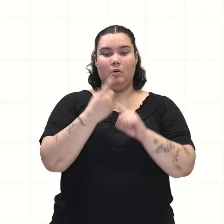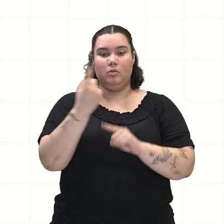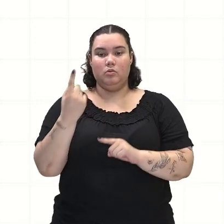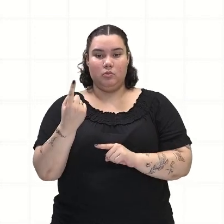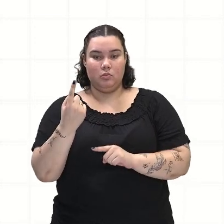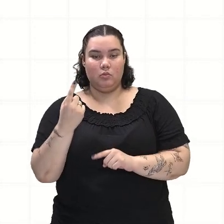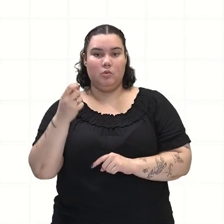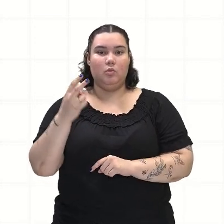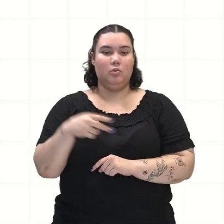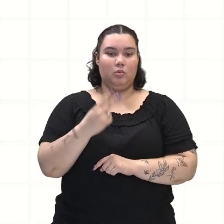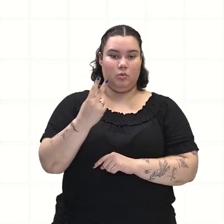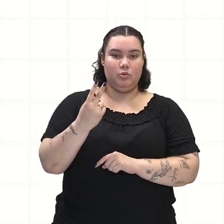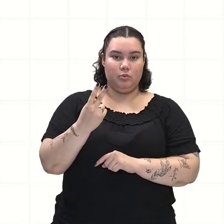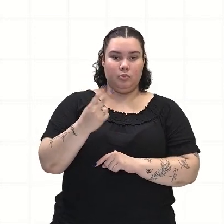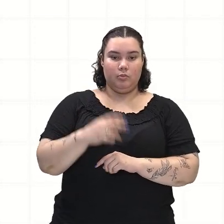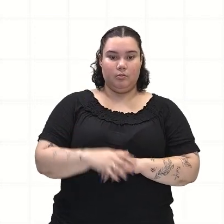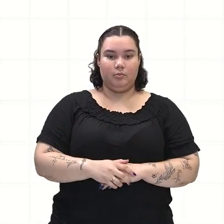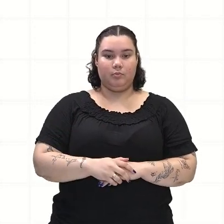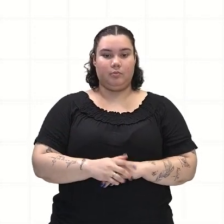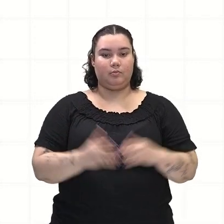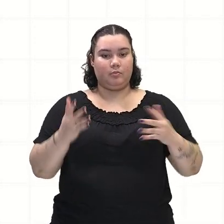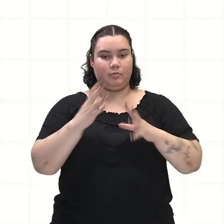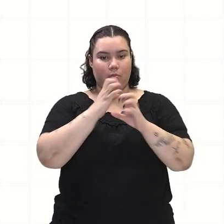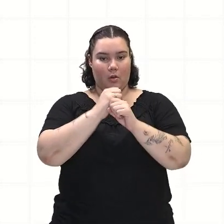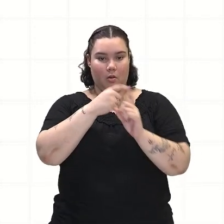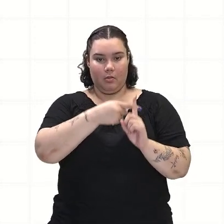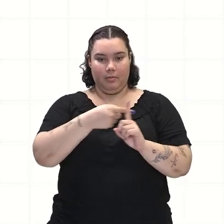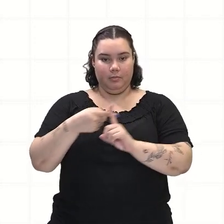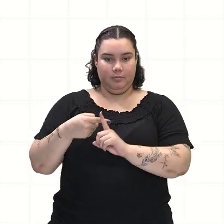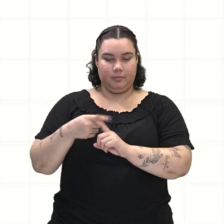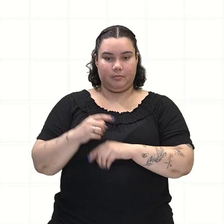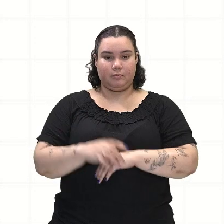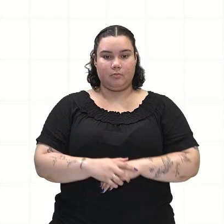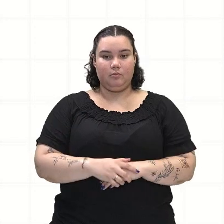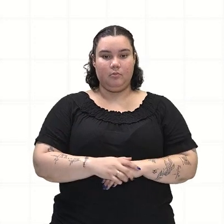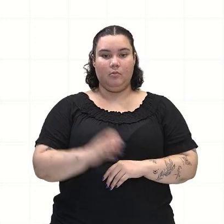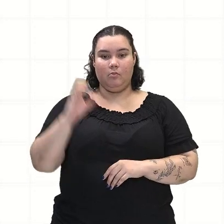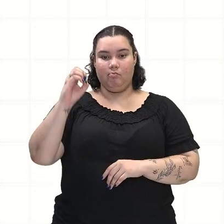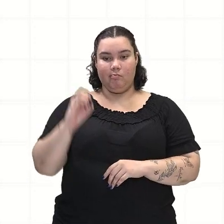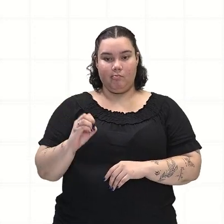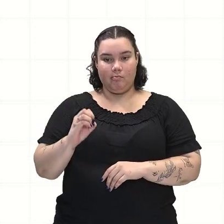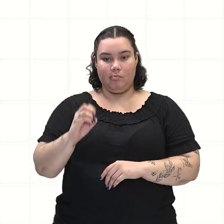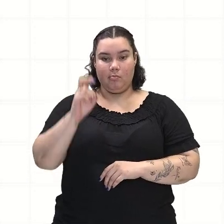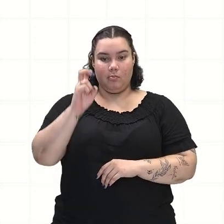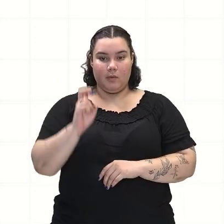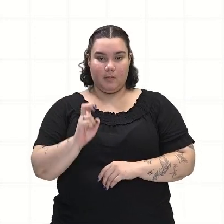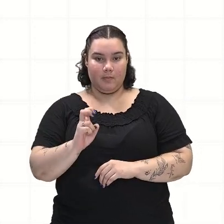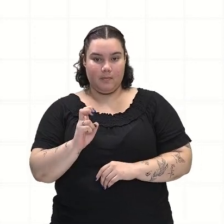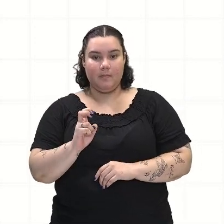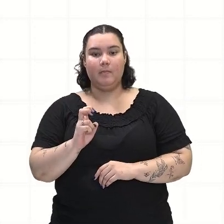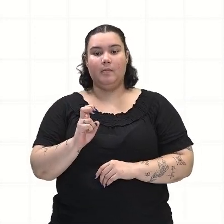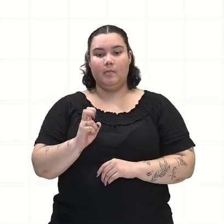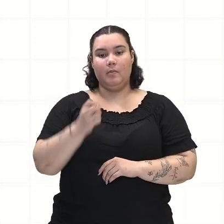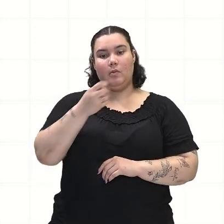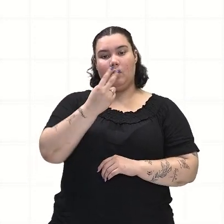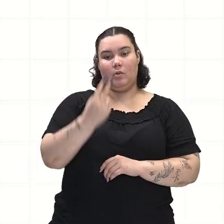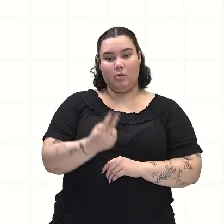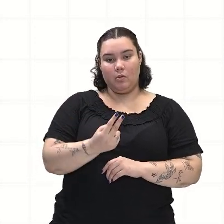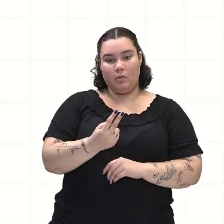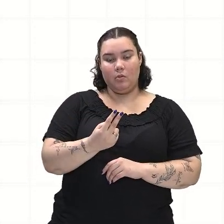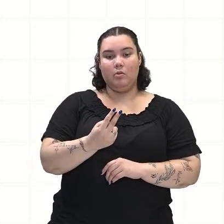2. E agora é só somar os valores. 0, 5,